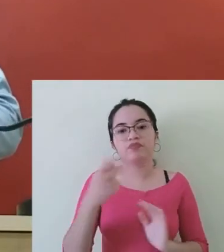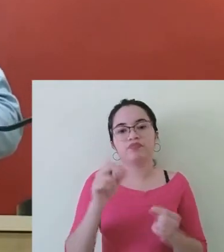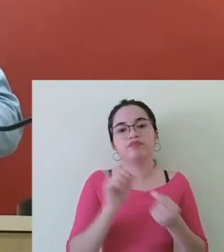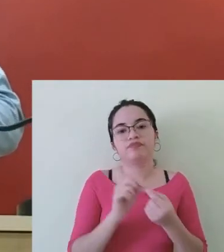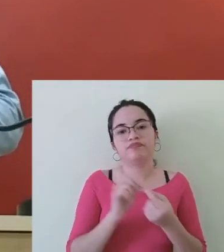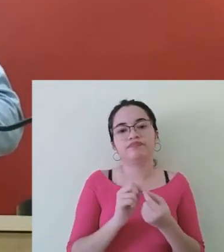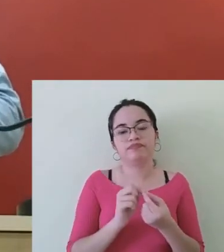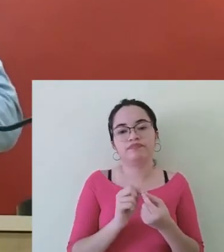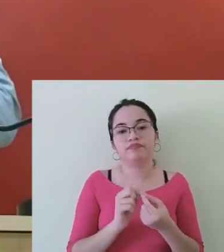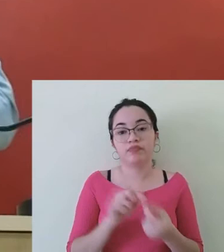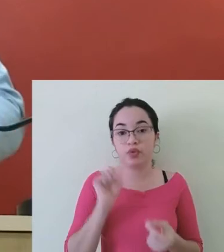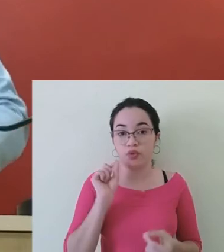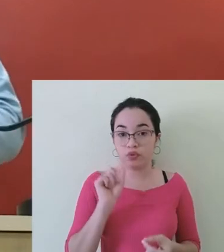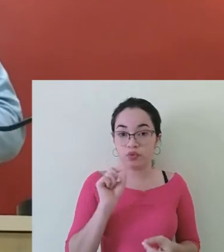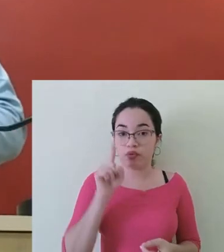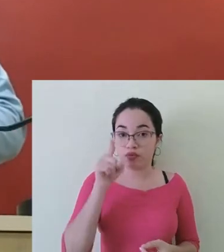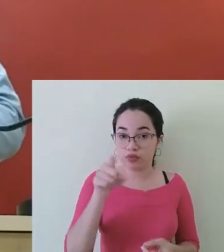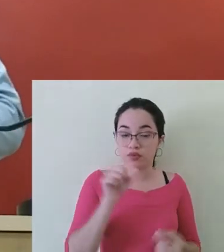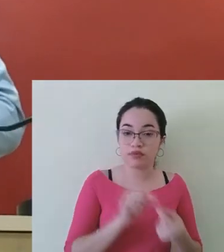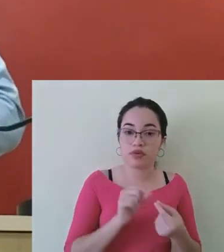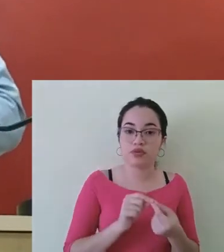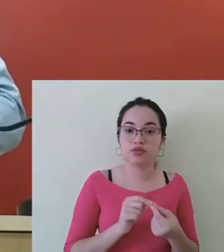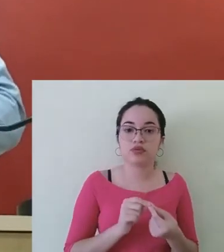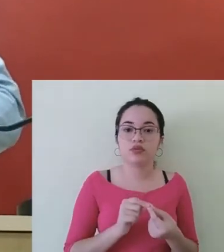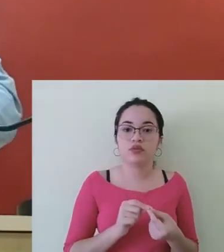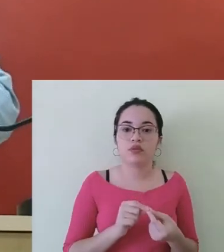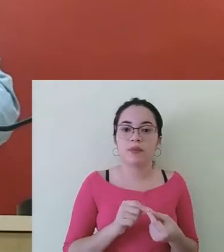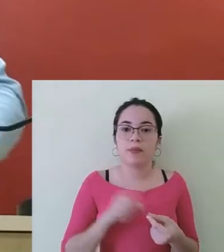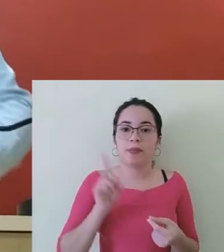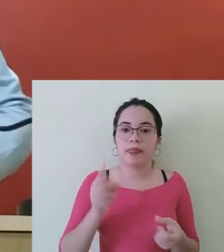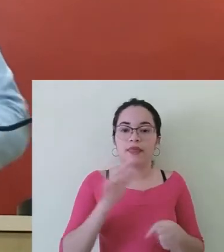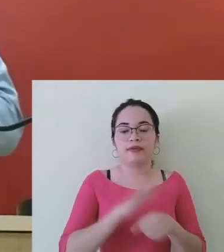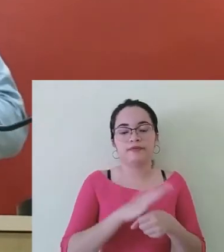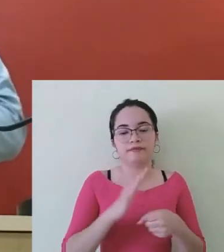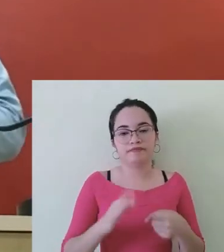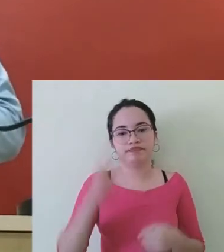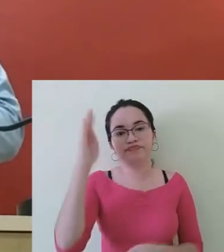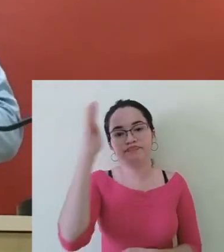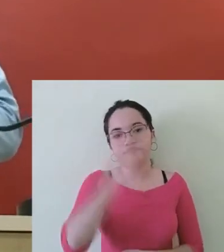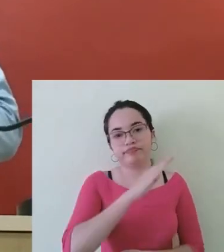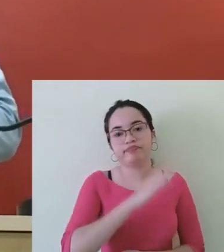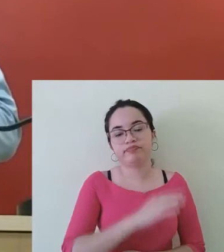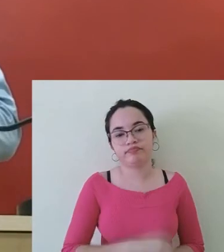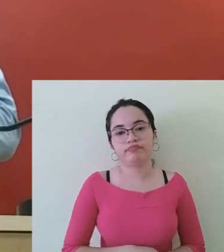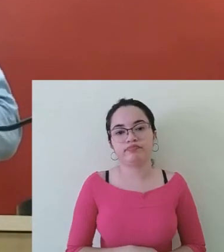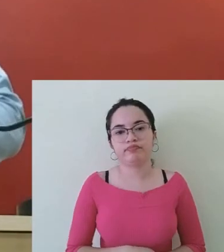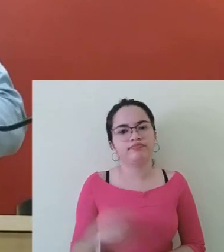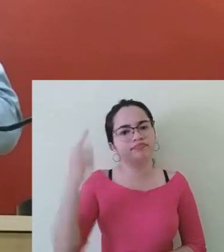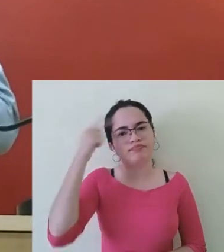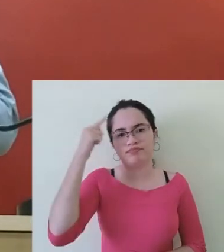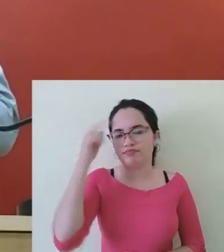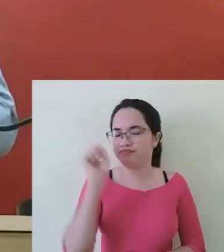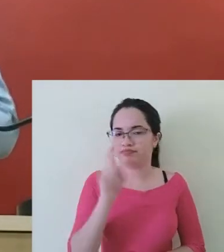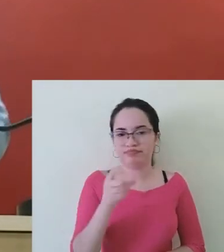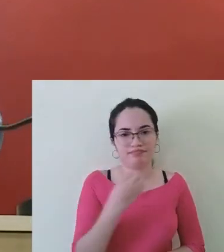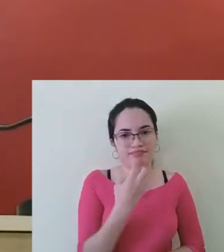ações. E o que você faz é contaminado por esse mal. Não